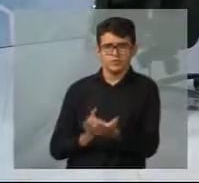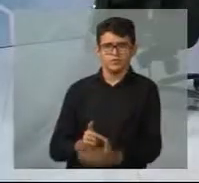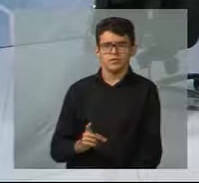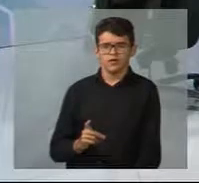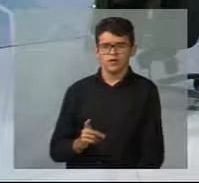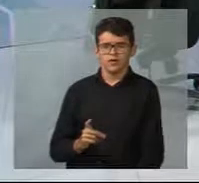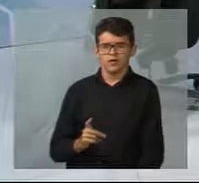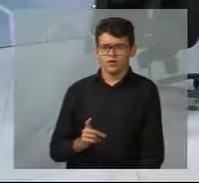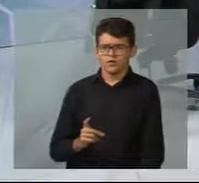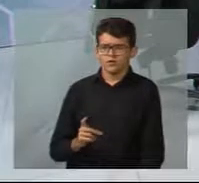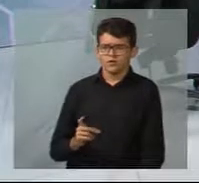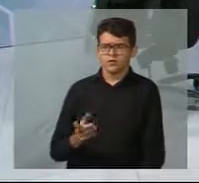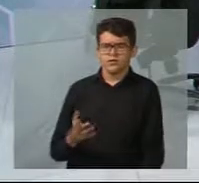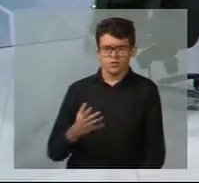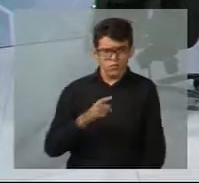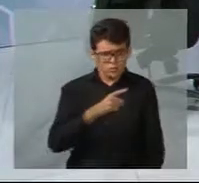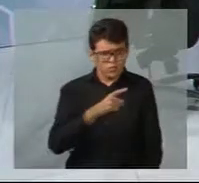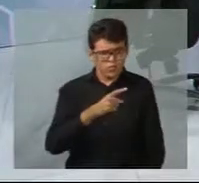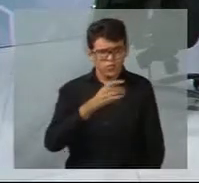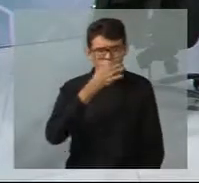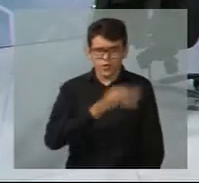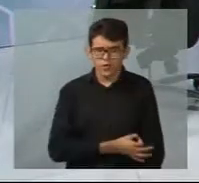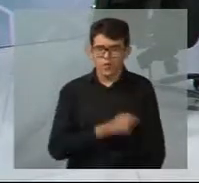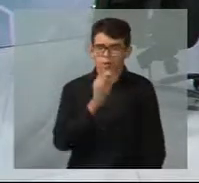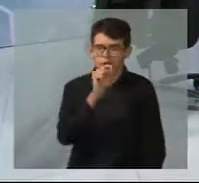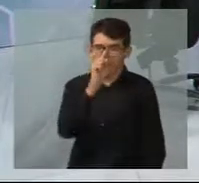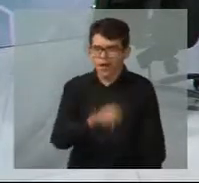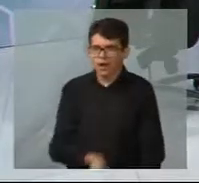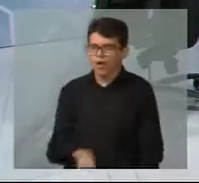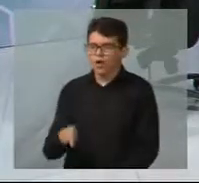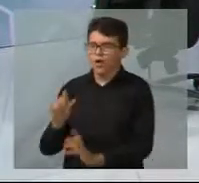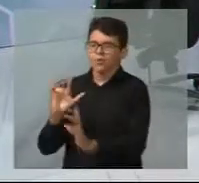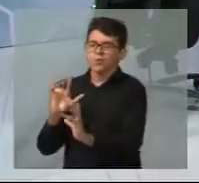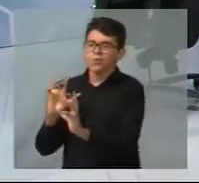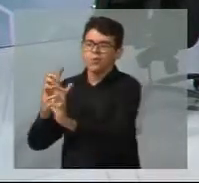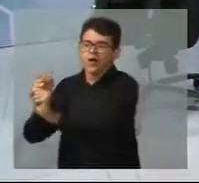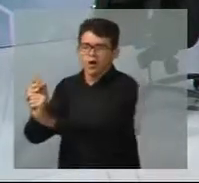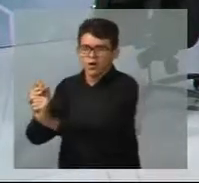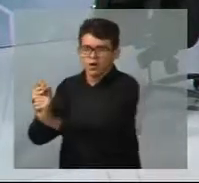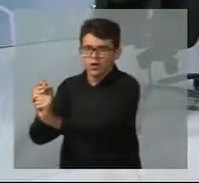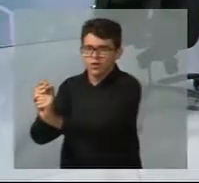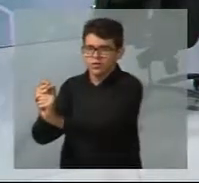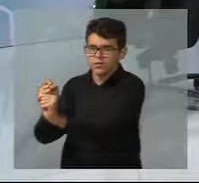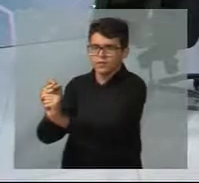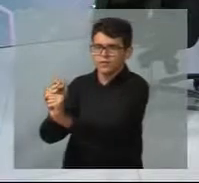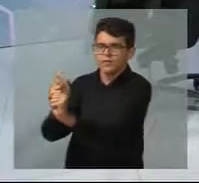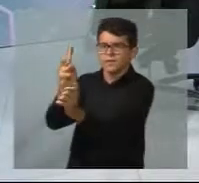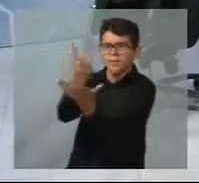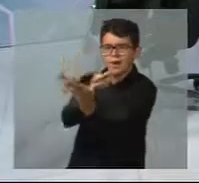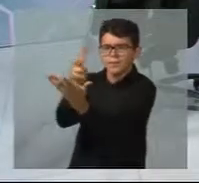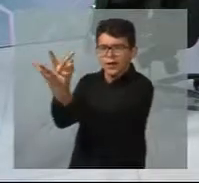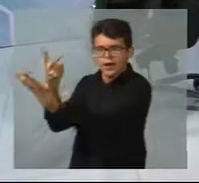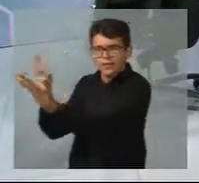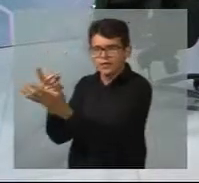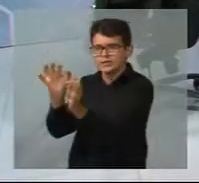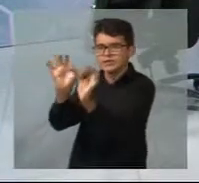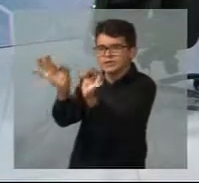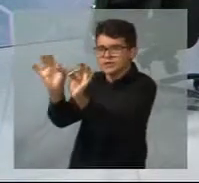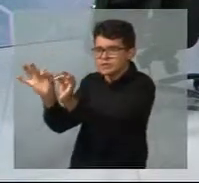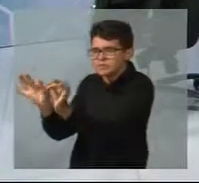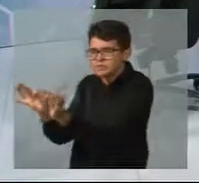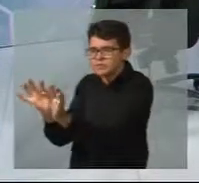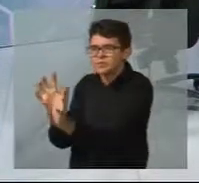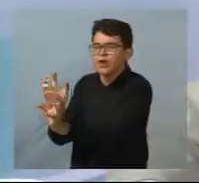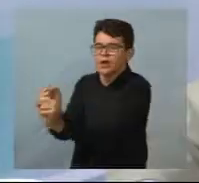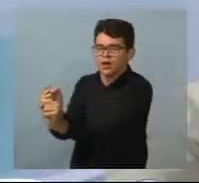condenação do presidente Lula em cima desse conjunto de fatos? Sim, a fotografia dele com o Léo Léo Pinheiro lá no apartamento, um homem milionário não ia